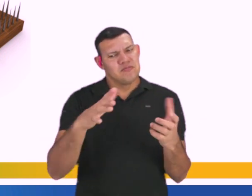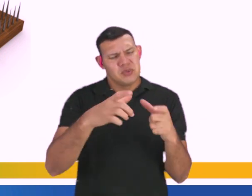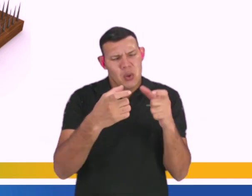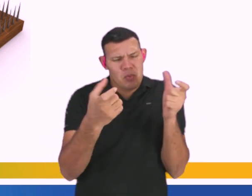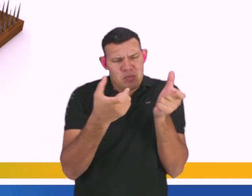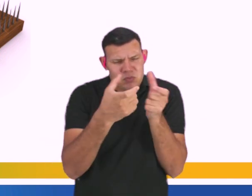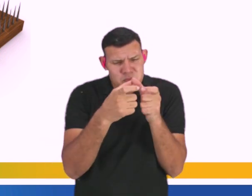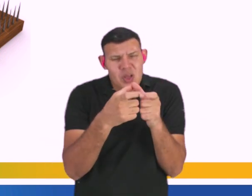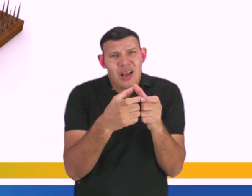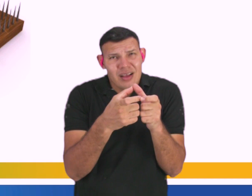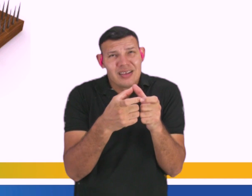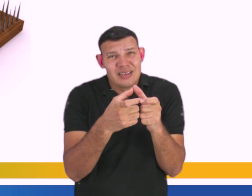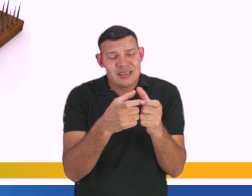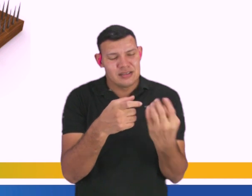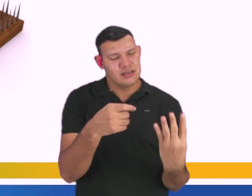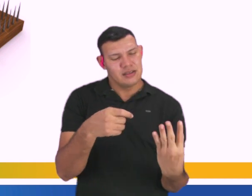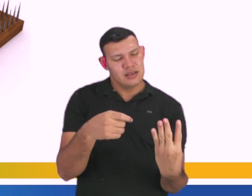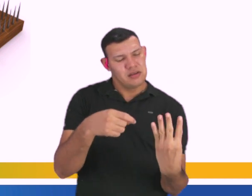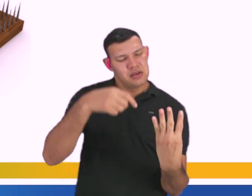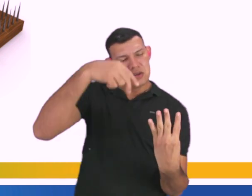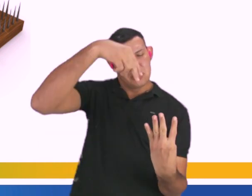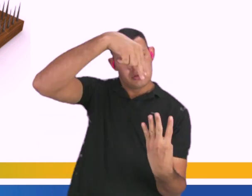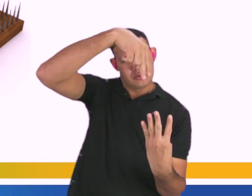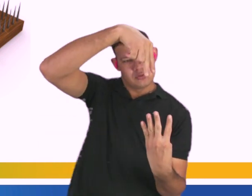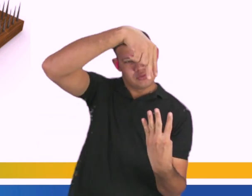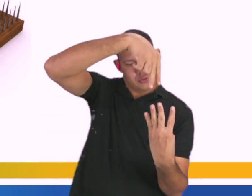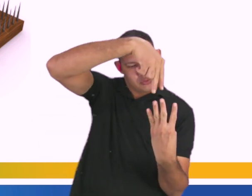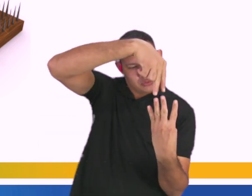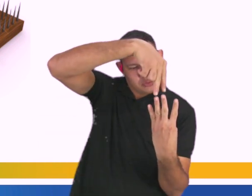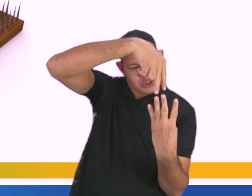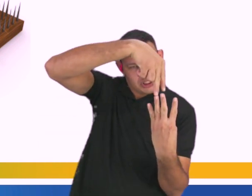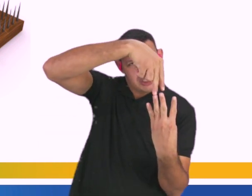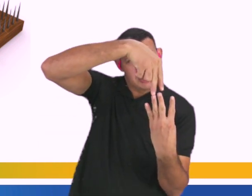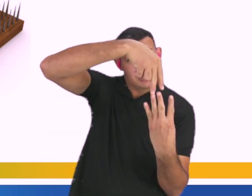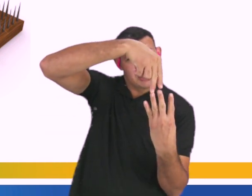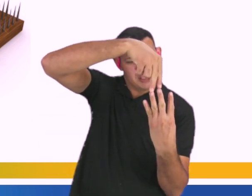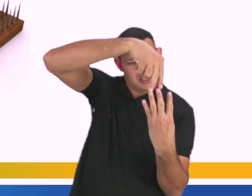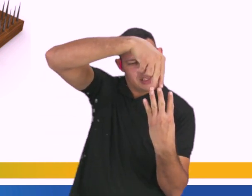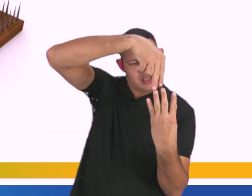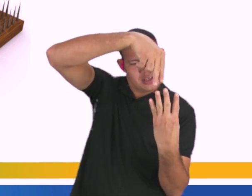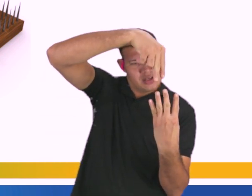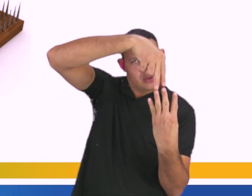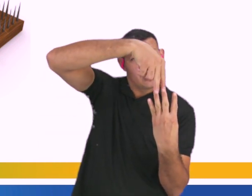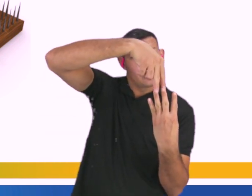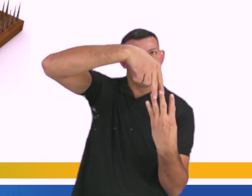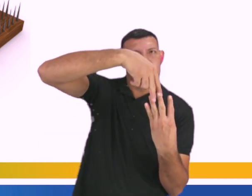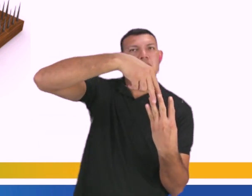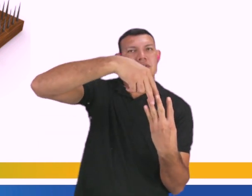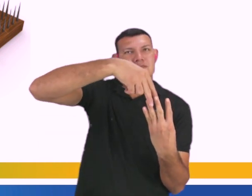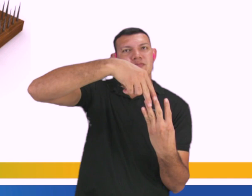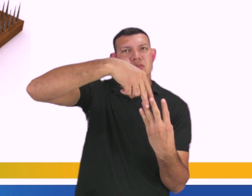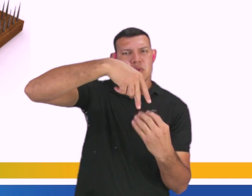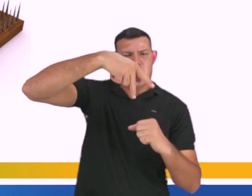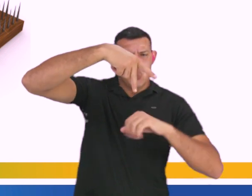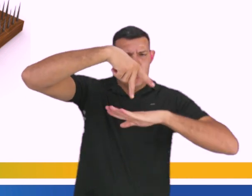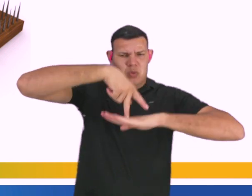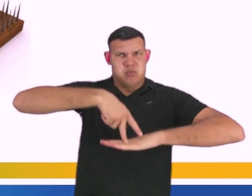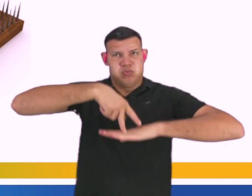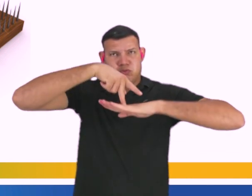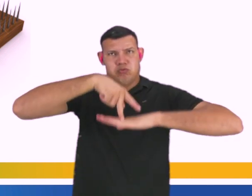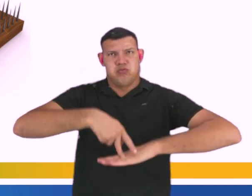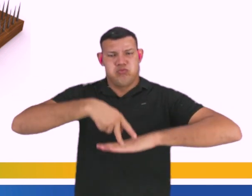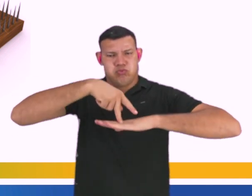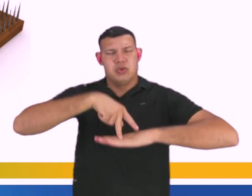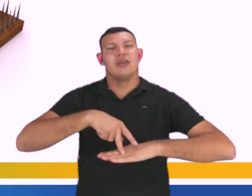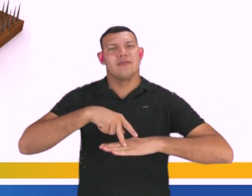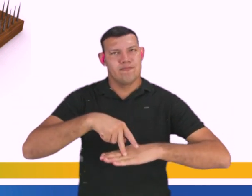muito pequena. E aí o que acontece? A pressão nos pés, como tem uma área muito pequena, ia ser uma pressão grande,